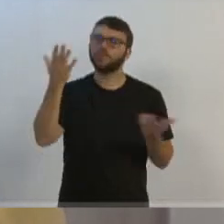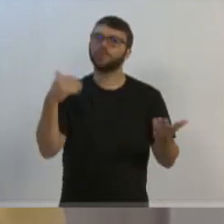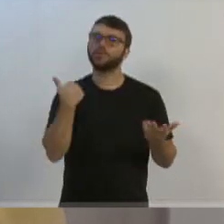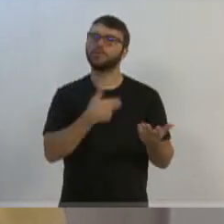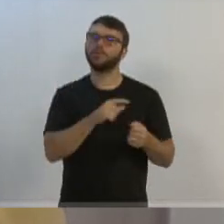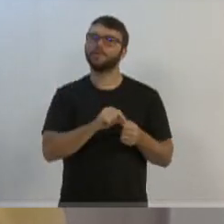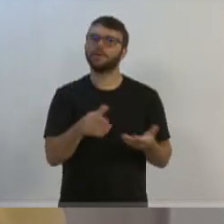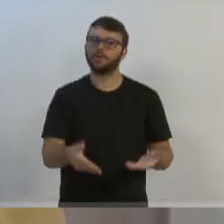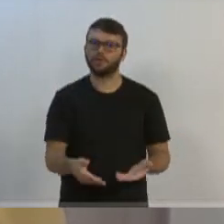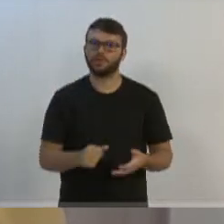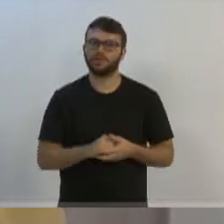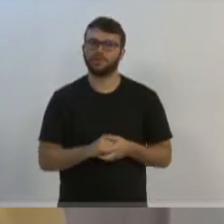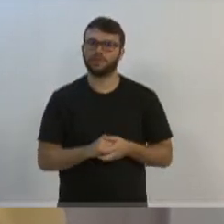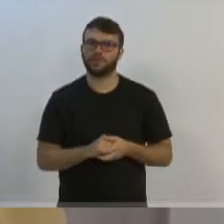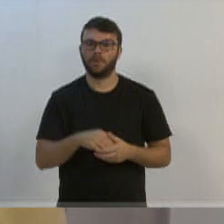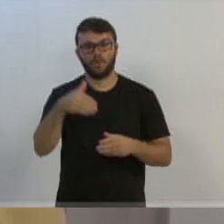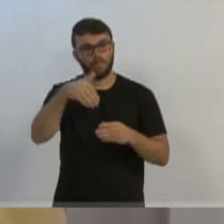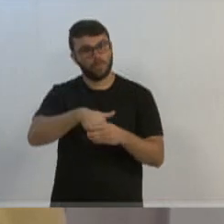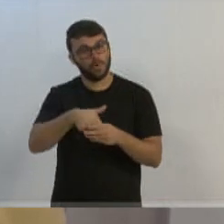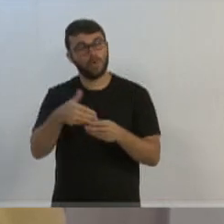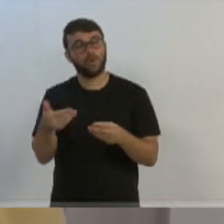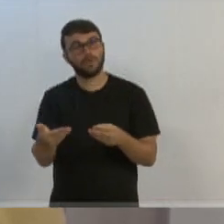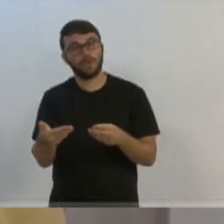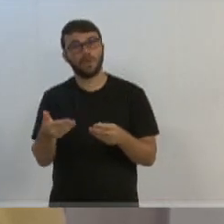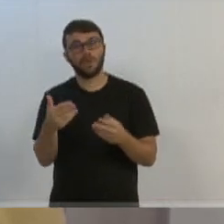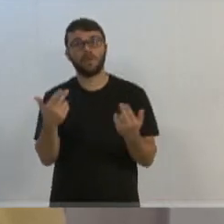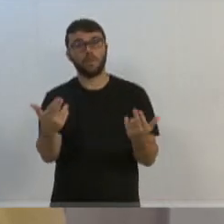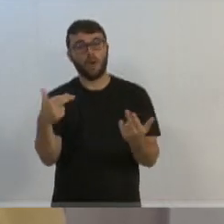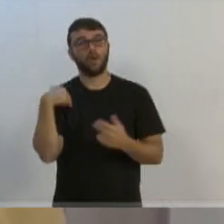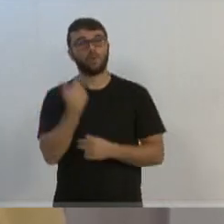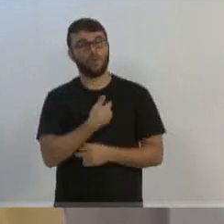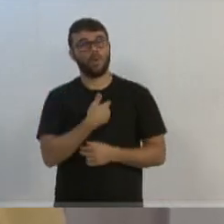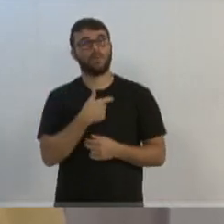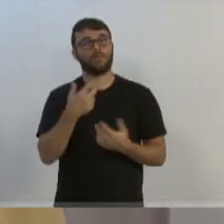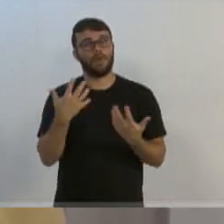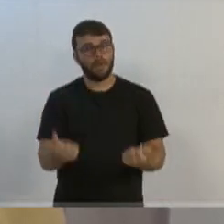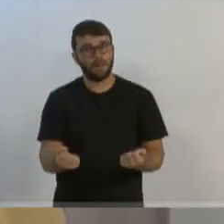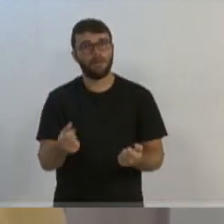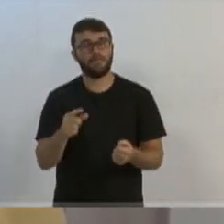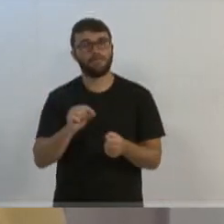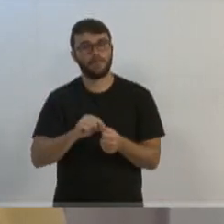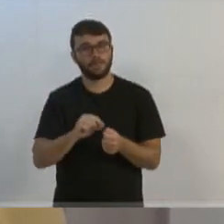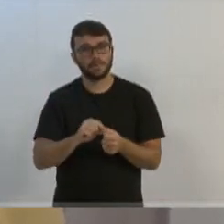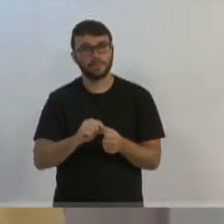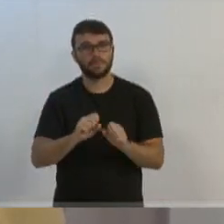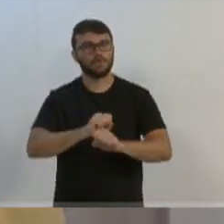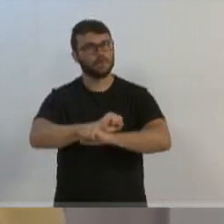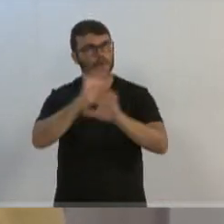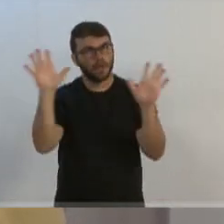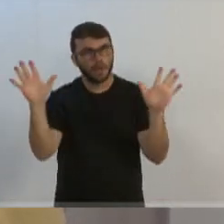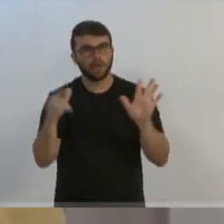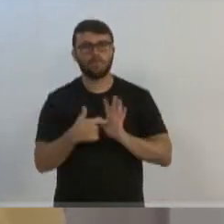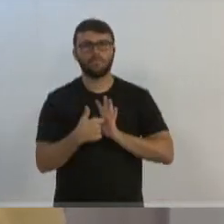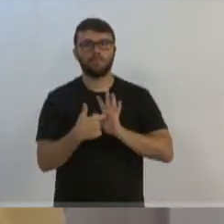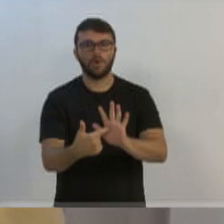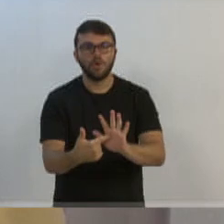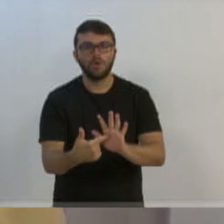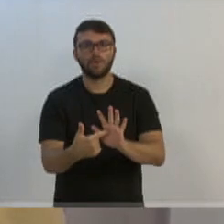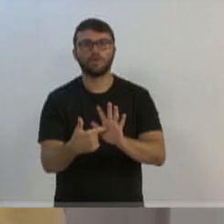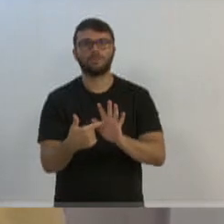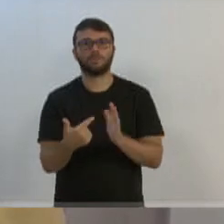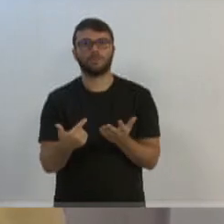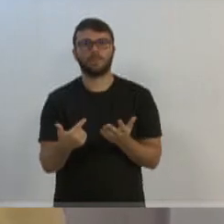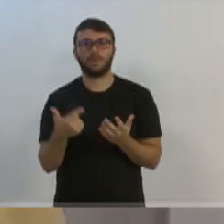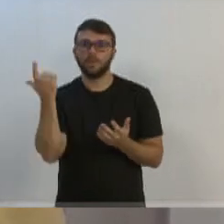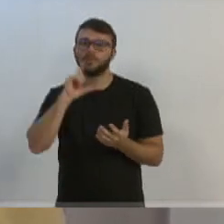fazer aqui, né? De votar como nós queremos fazer, transparente, coerente e